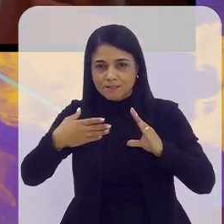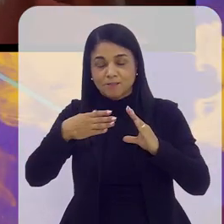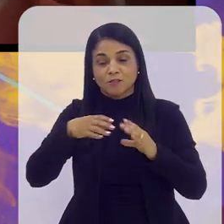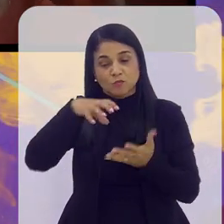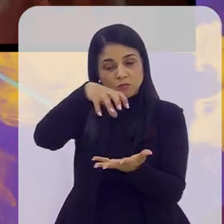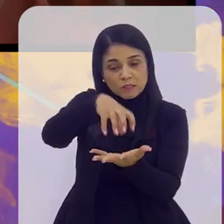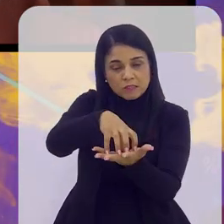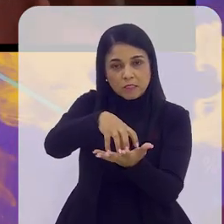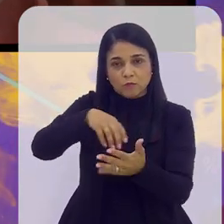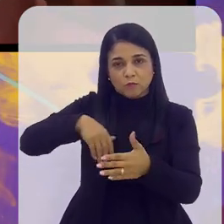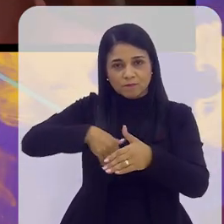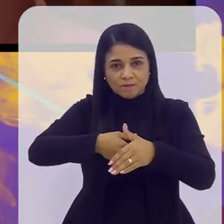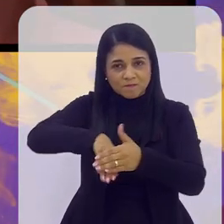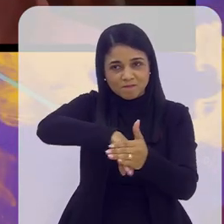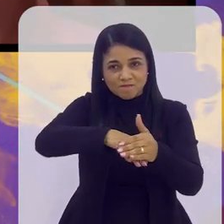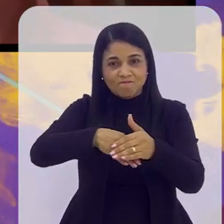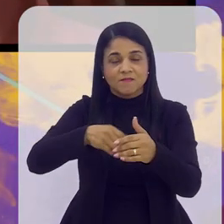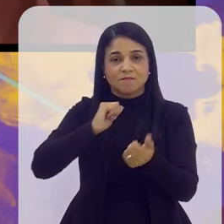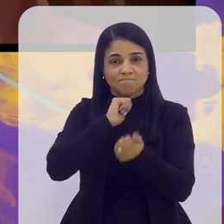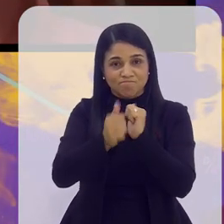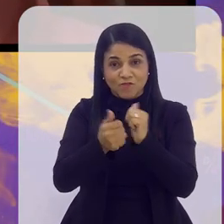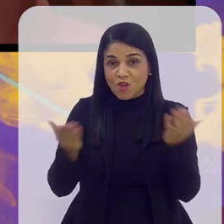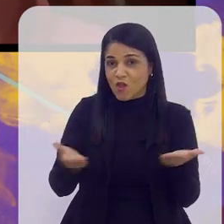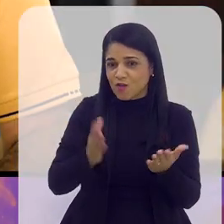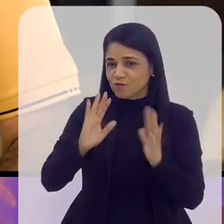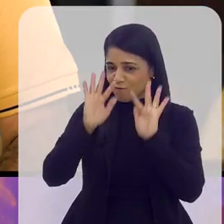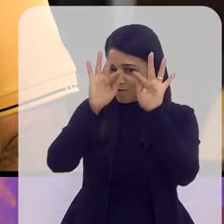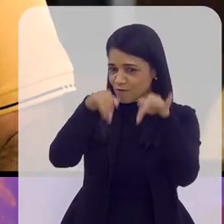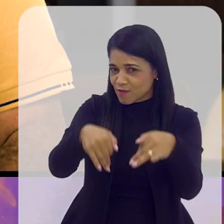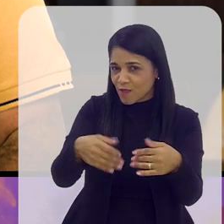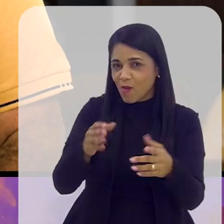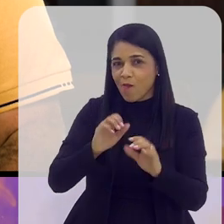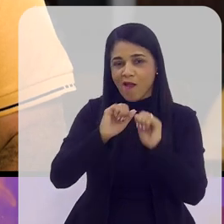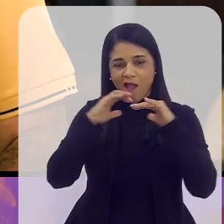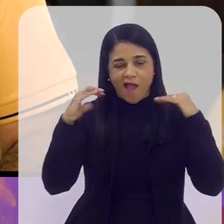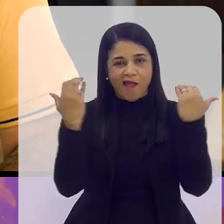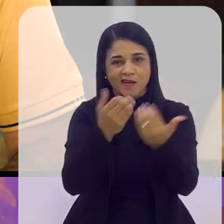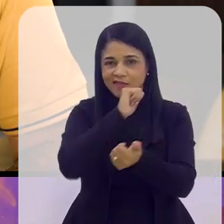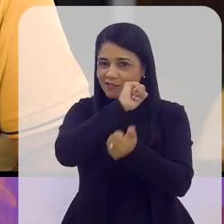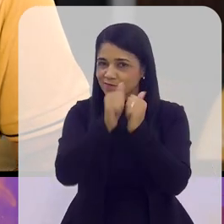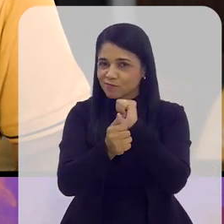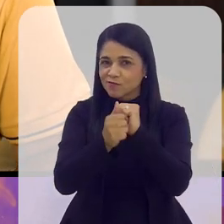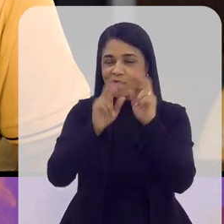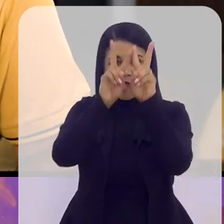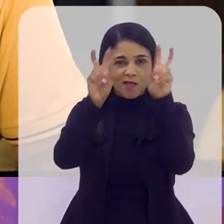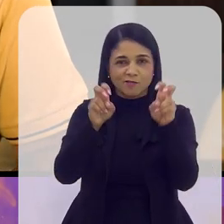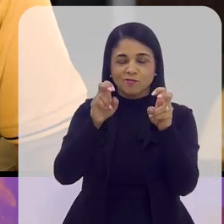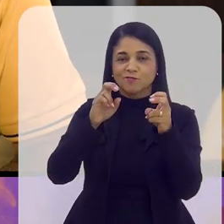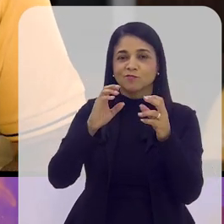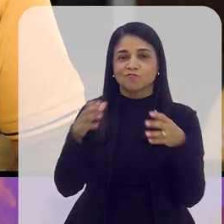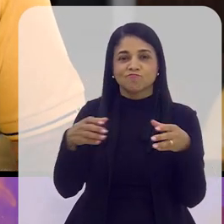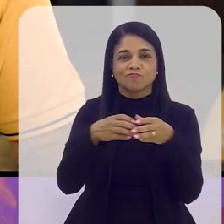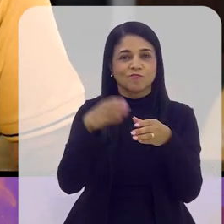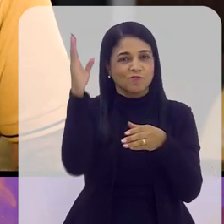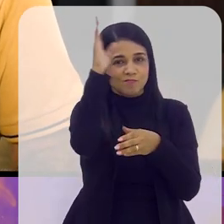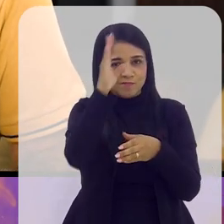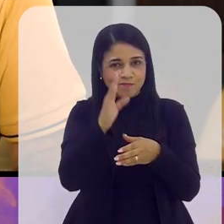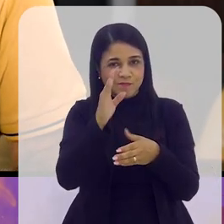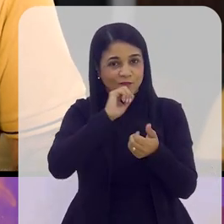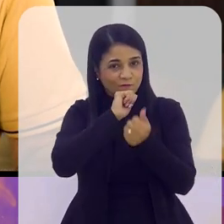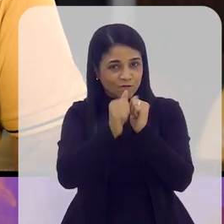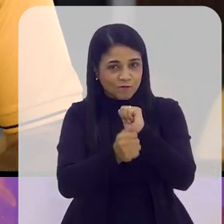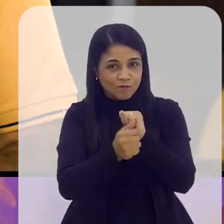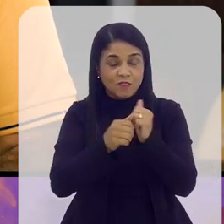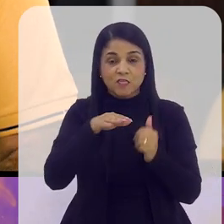função característica de centroavante. Beleza, Rafael. Por hoje é só. Chegamos ao final do Arena Esportiva, assunto seleção